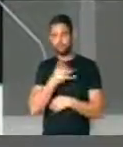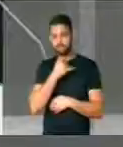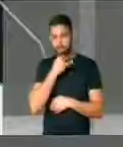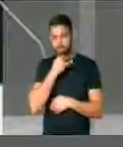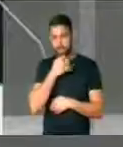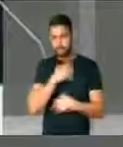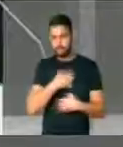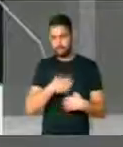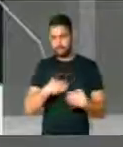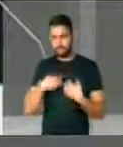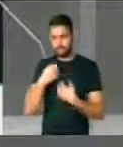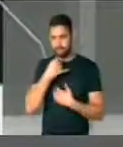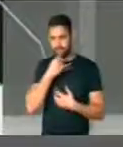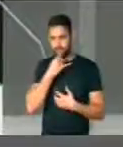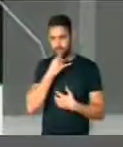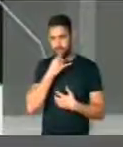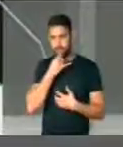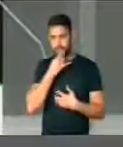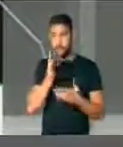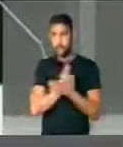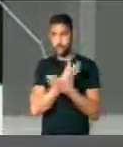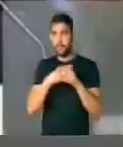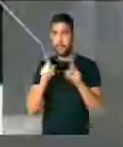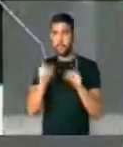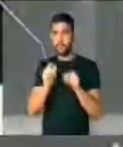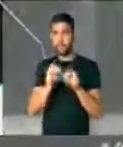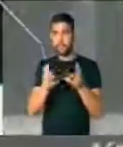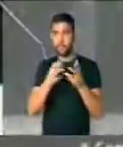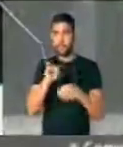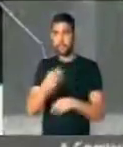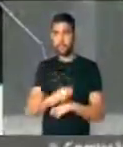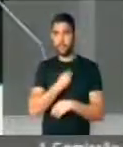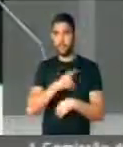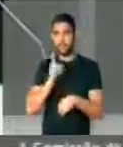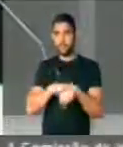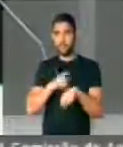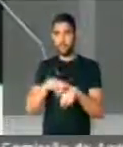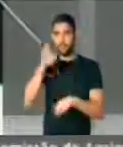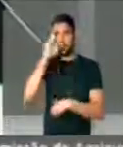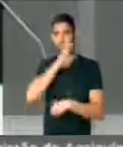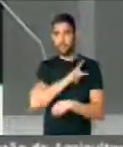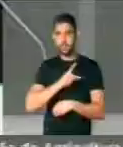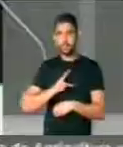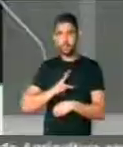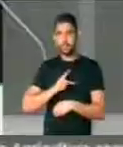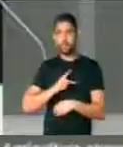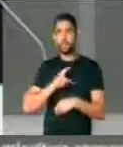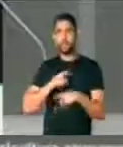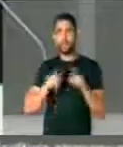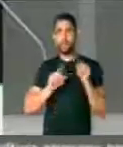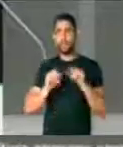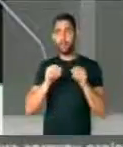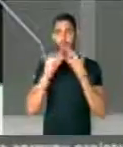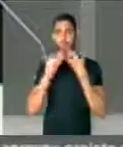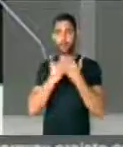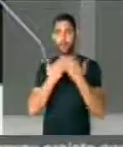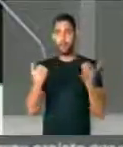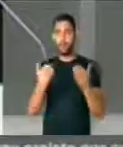tristeza muito grande. Mas eu quero aproveitar esse espaço, senhor presidente, para